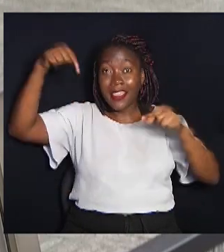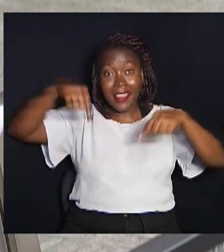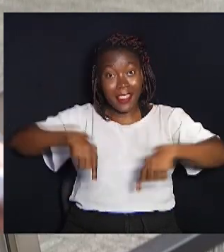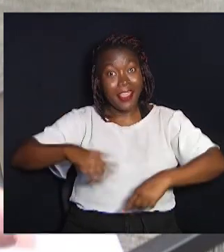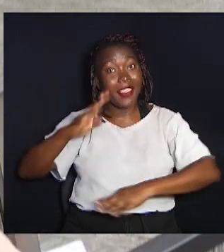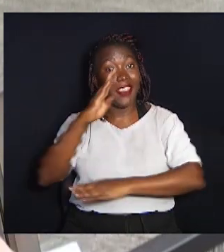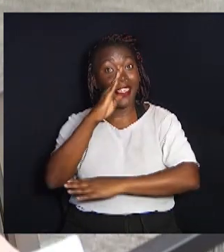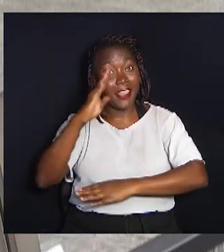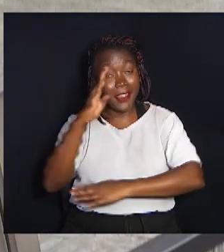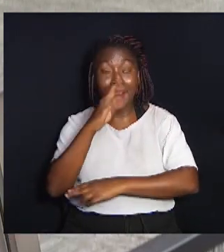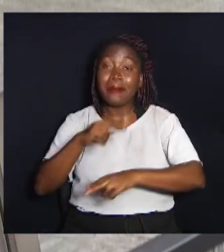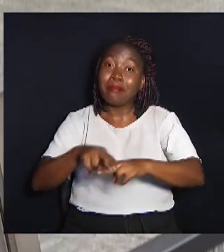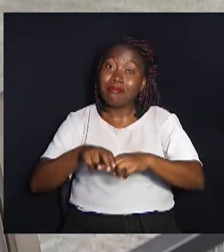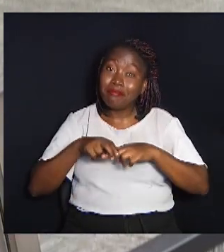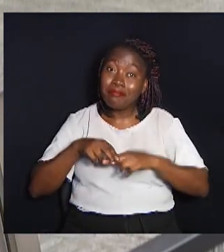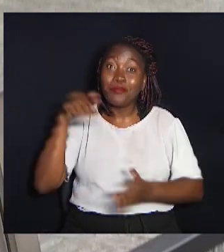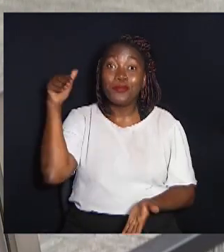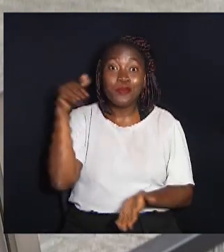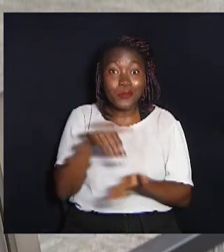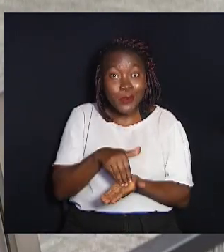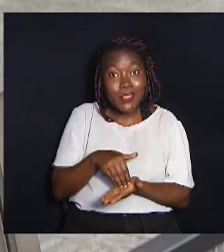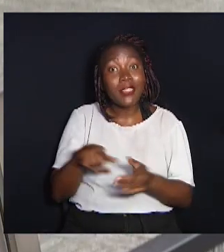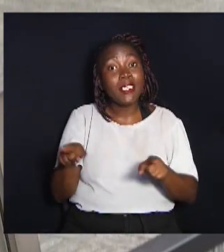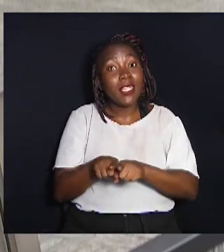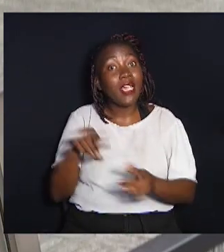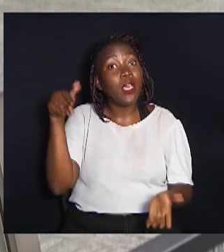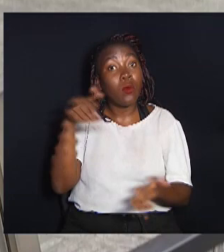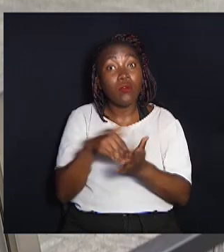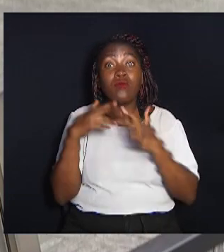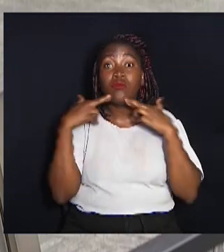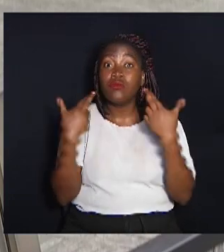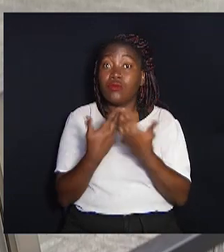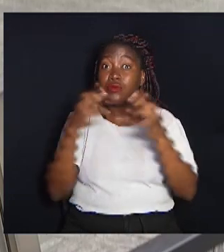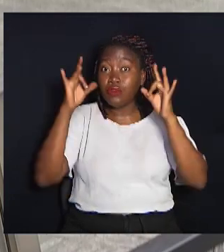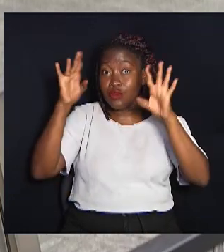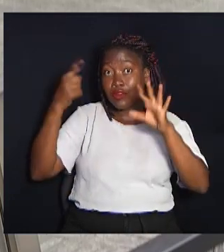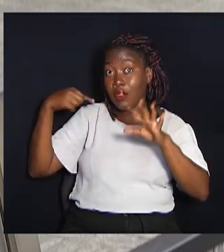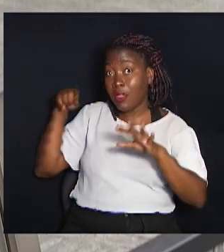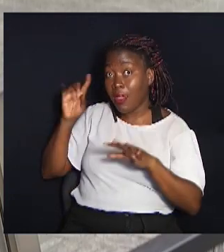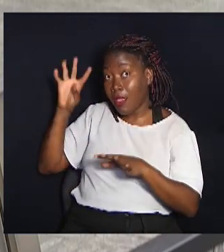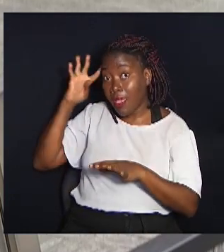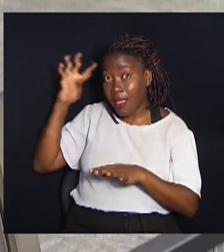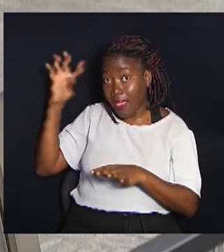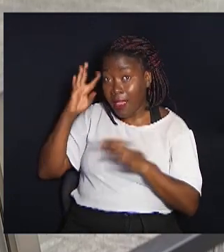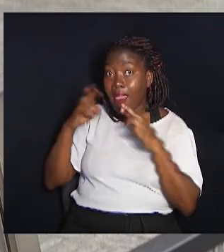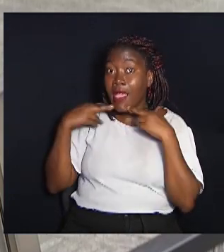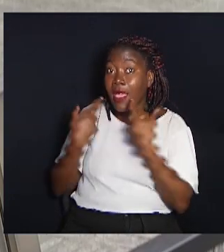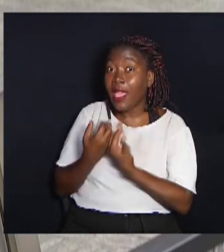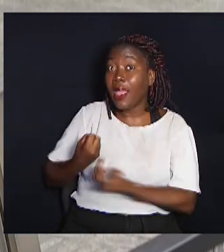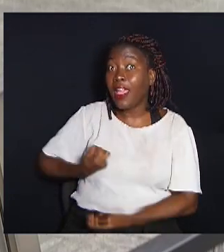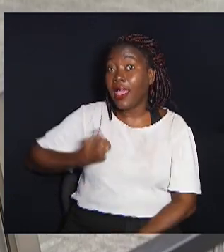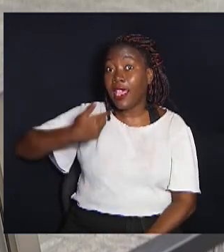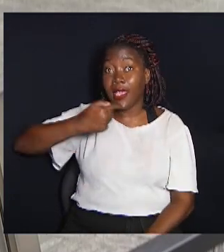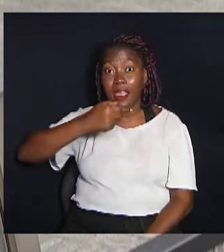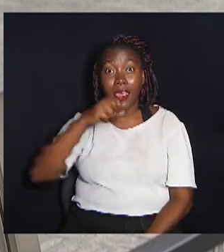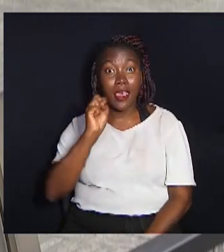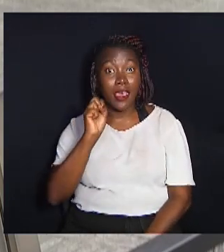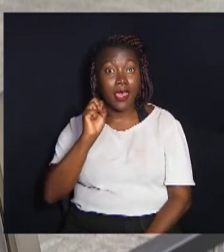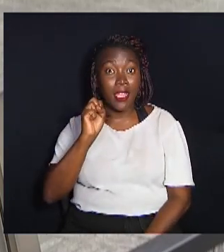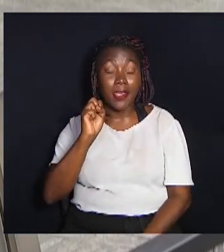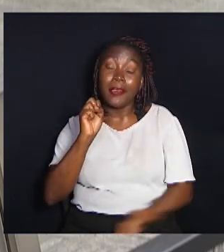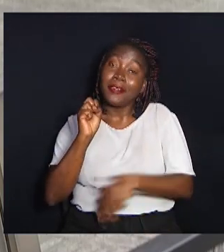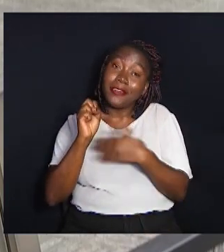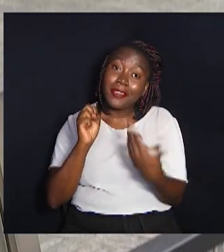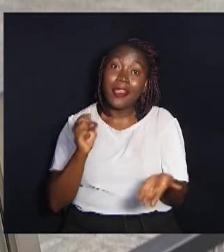Câmara. Portanto, a última também foi a última reunião ordinária, na última quarta-feira, reunião de número 78.